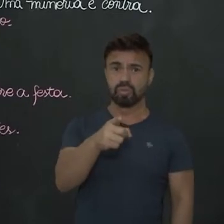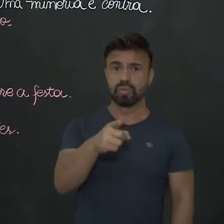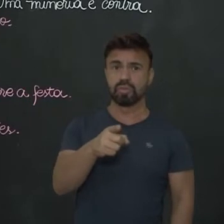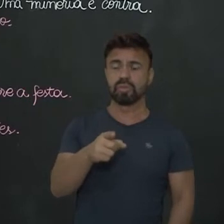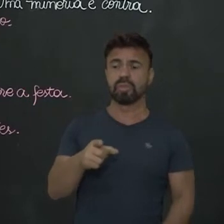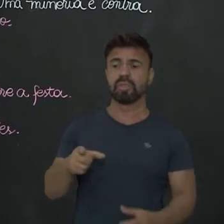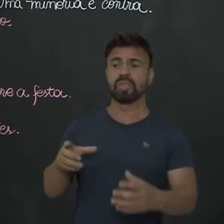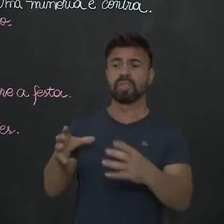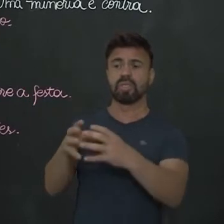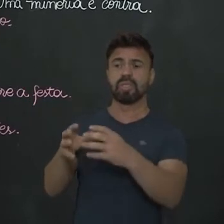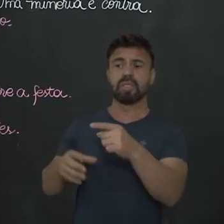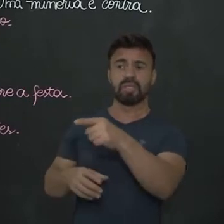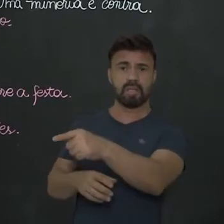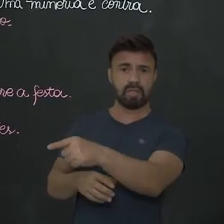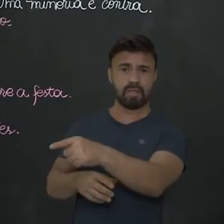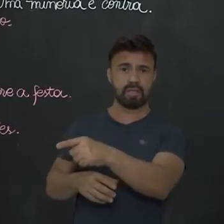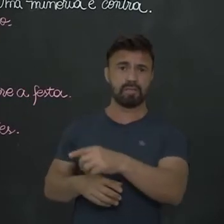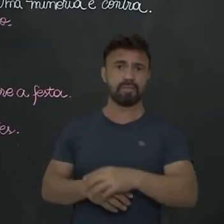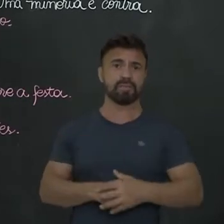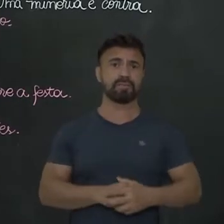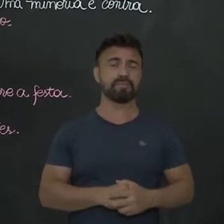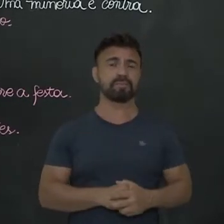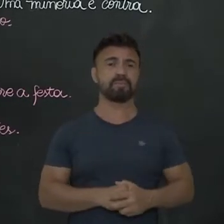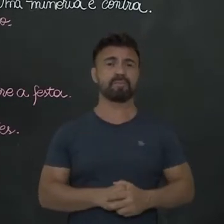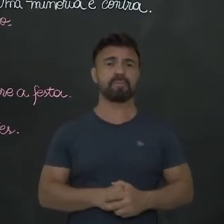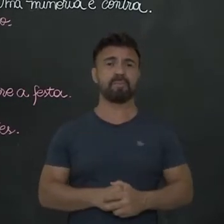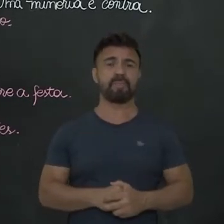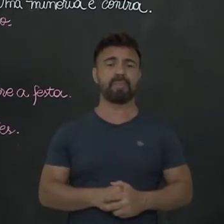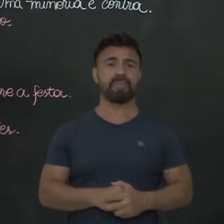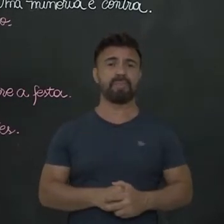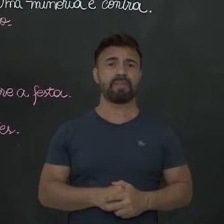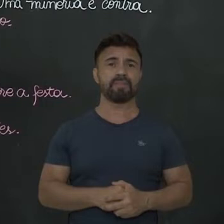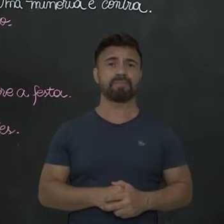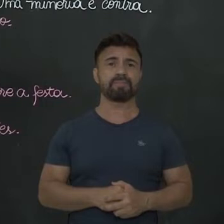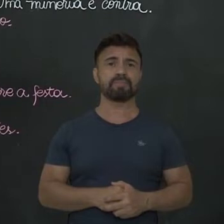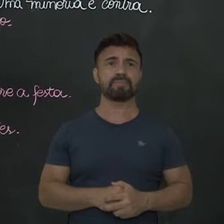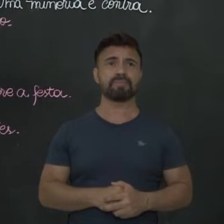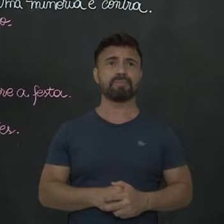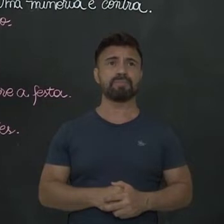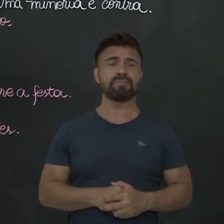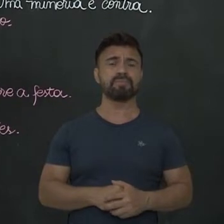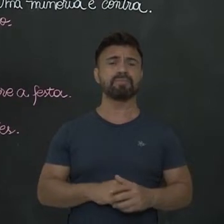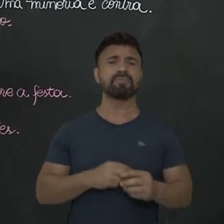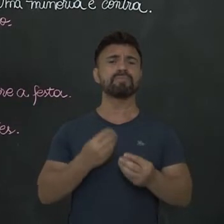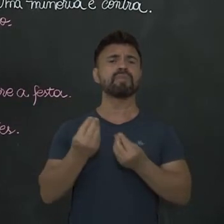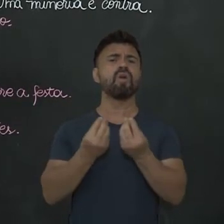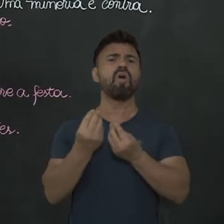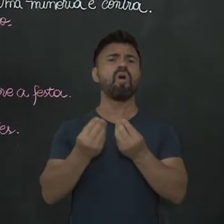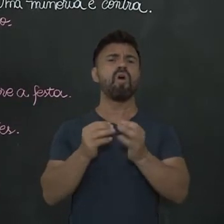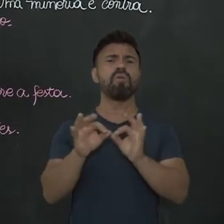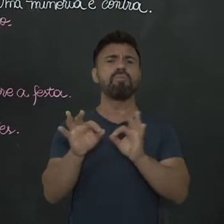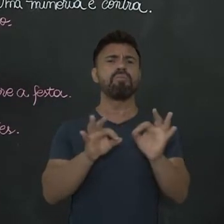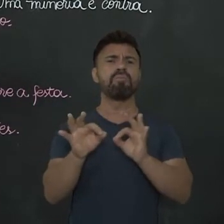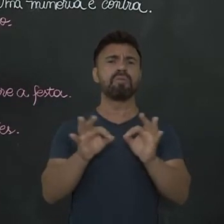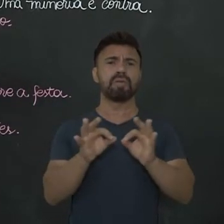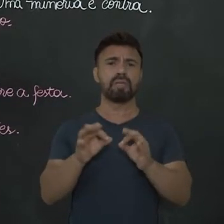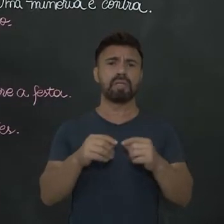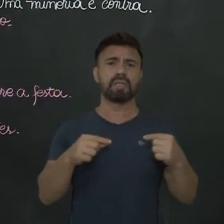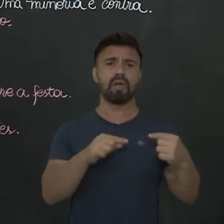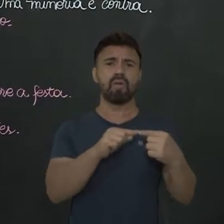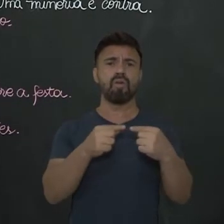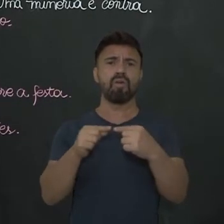pessoa do plural, a segunda pessoa do singular e a terceira pessoa do plural. Quem é que manda nessa construção? Quem é que vai controlar